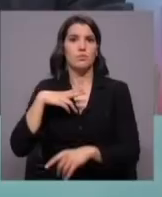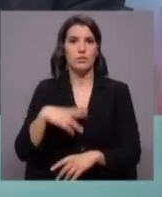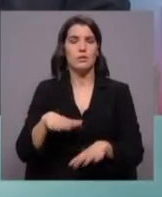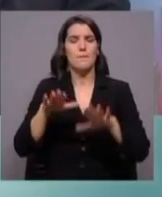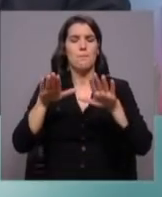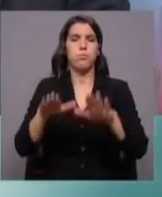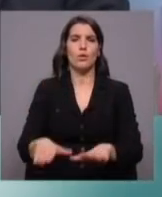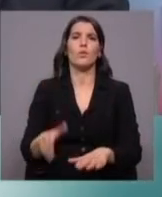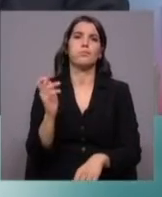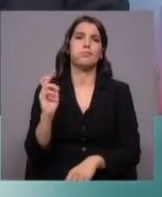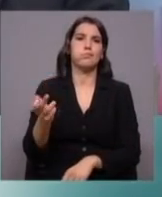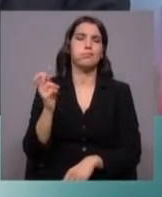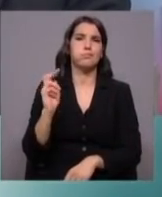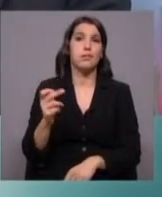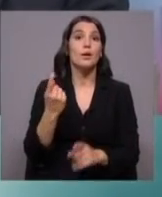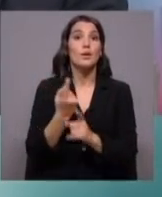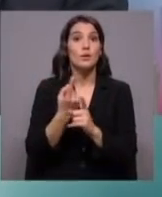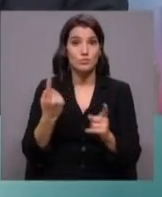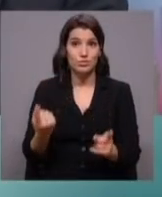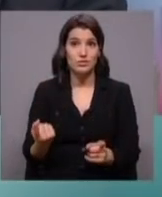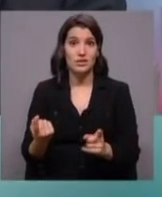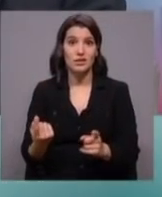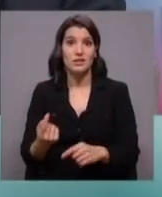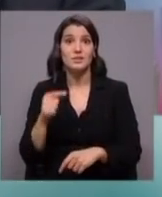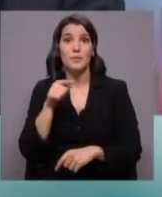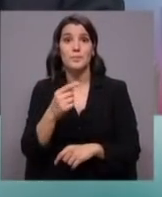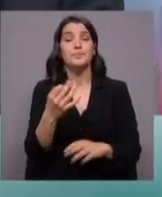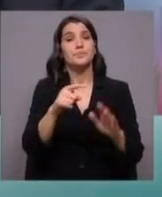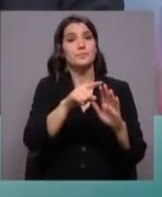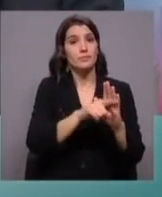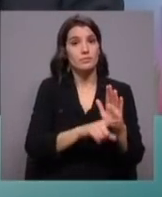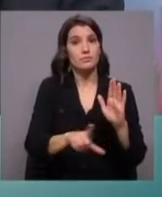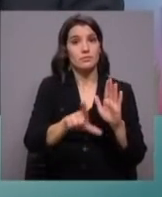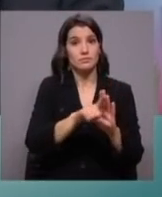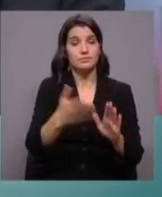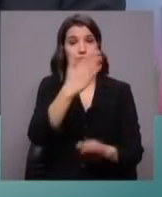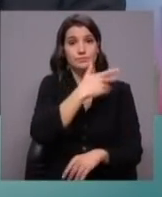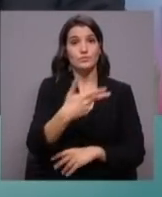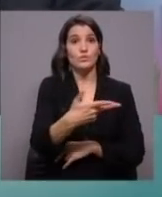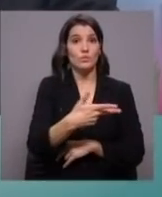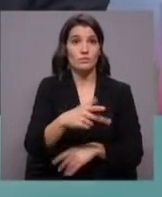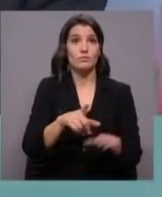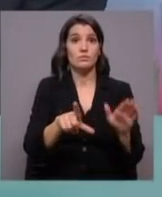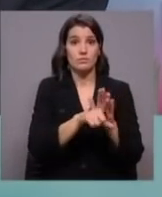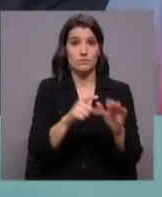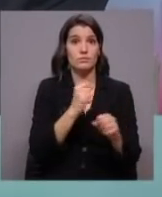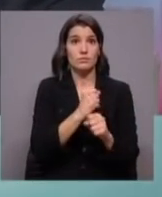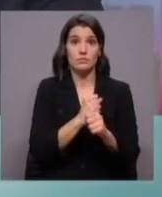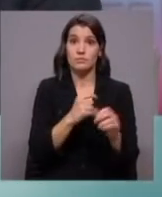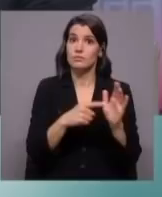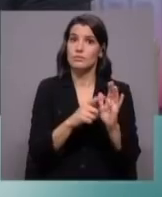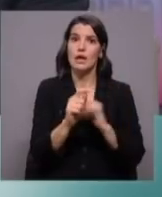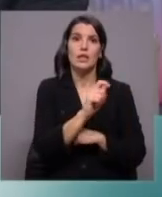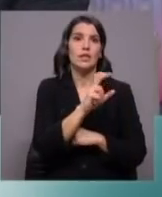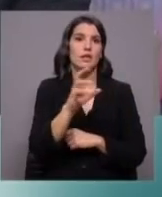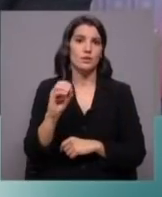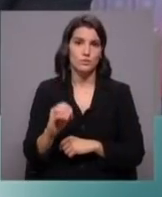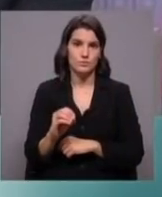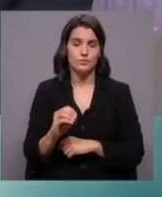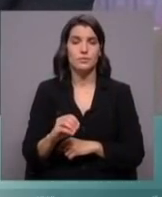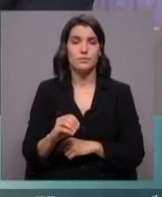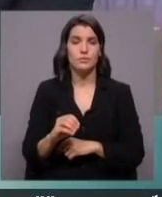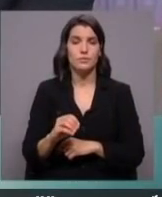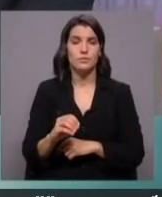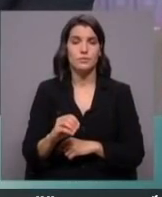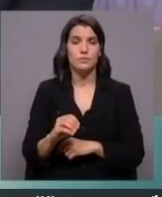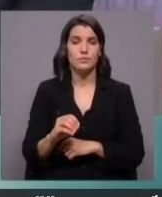tempo demais pela combinação entre as medidas da legislação da Troika na lei laboral, que são um erro, e o esmagamento